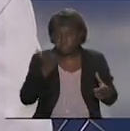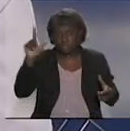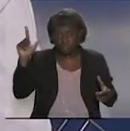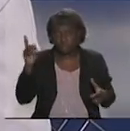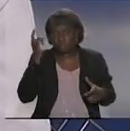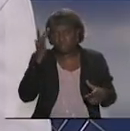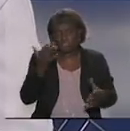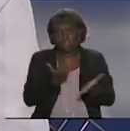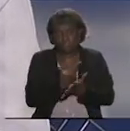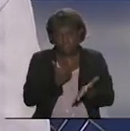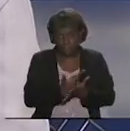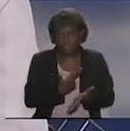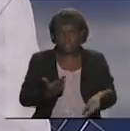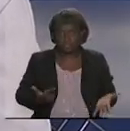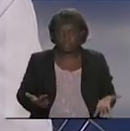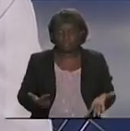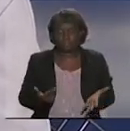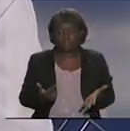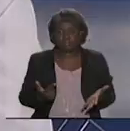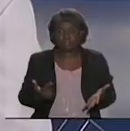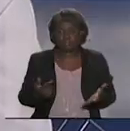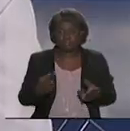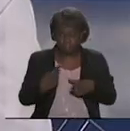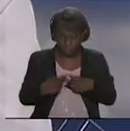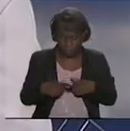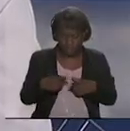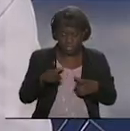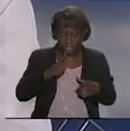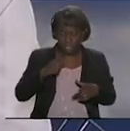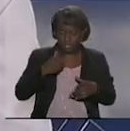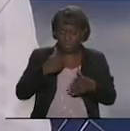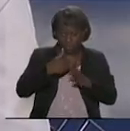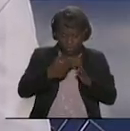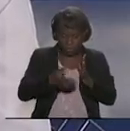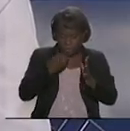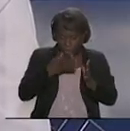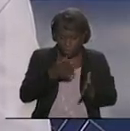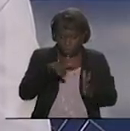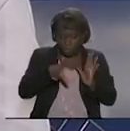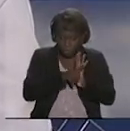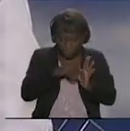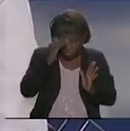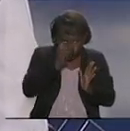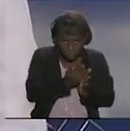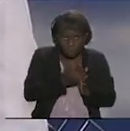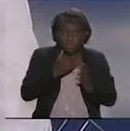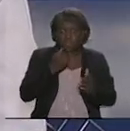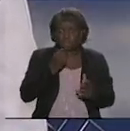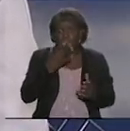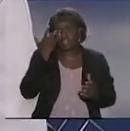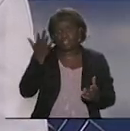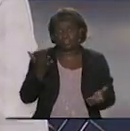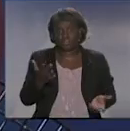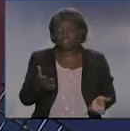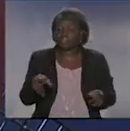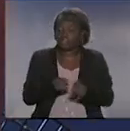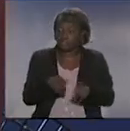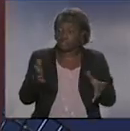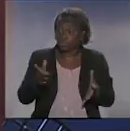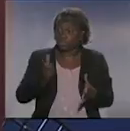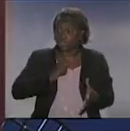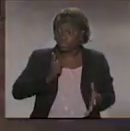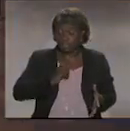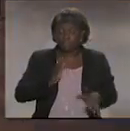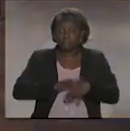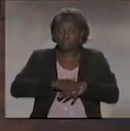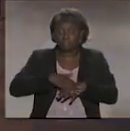por um outro comércio que vai ter um produto de qualidade e legalizado. E hoje a